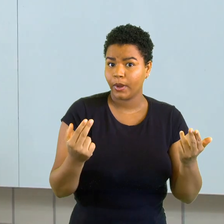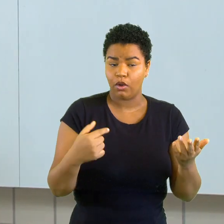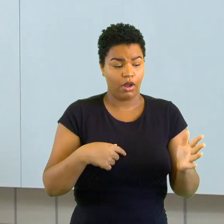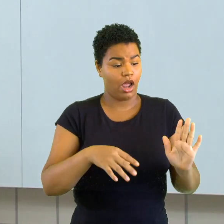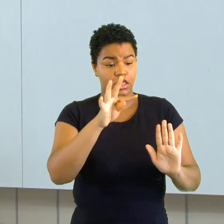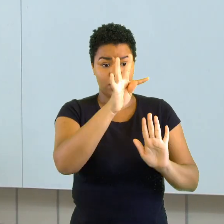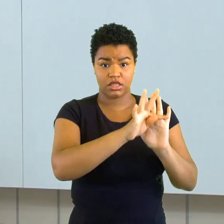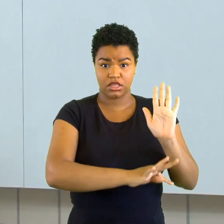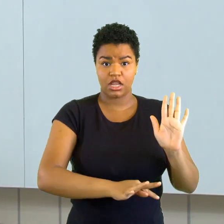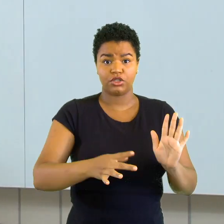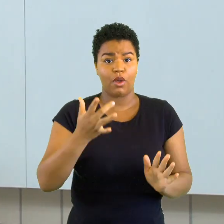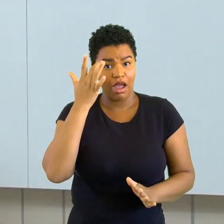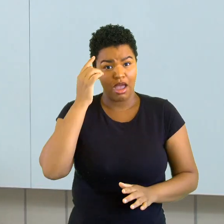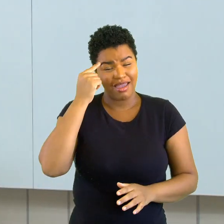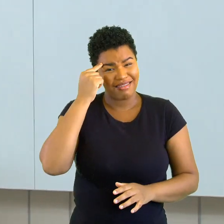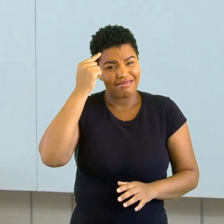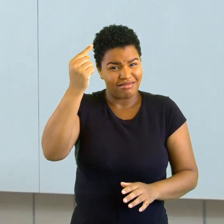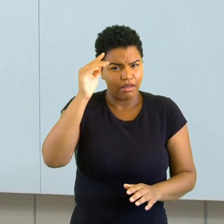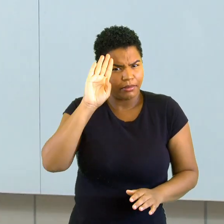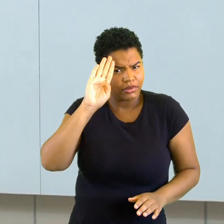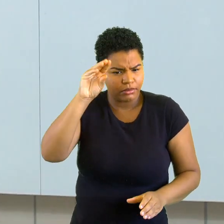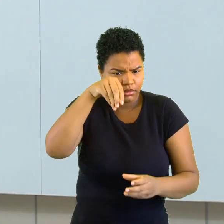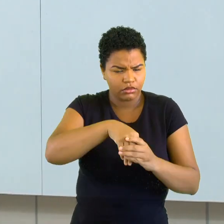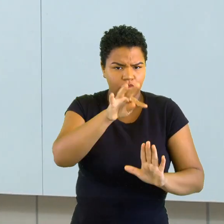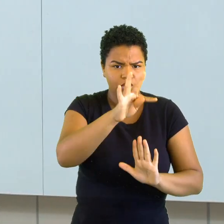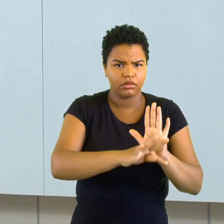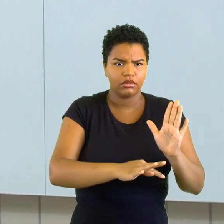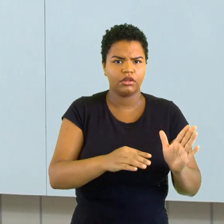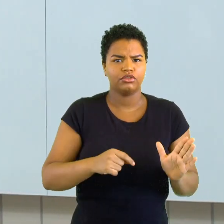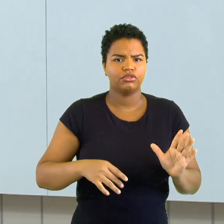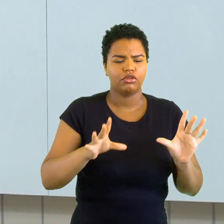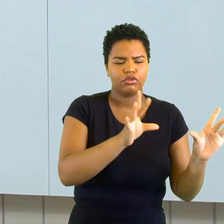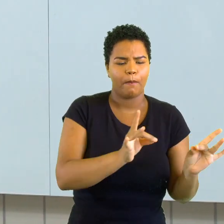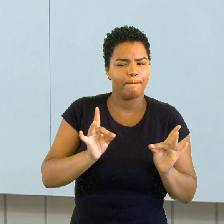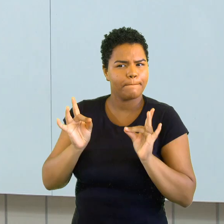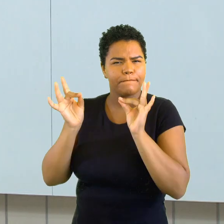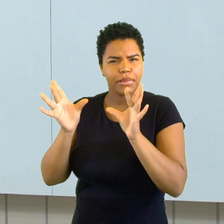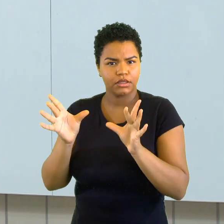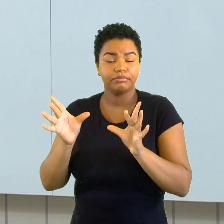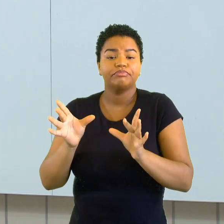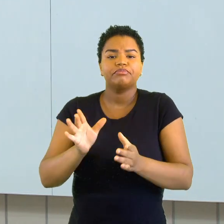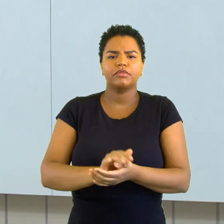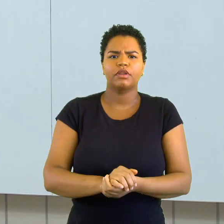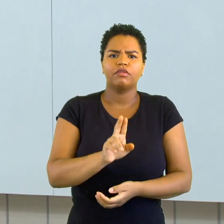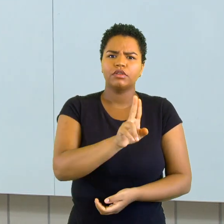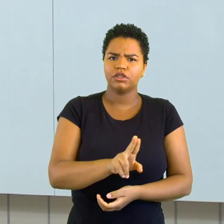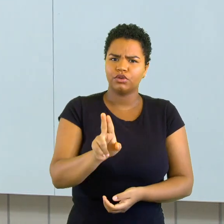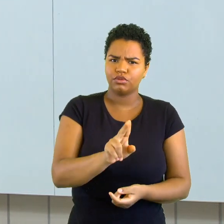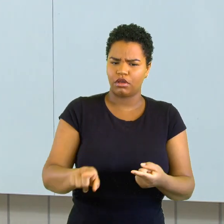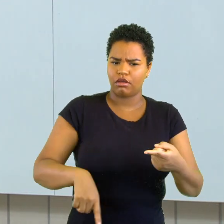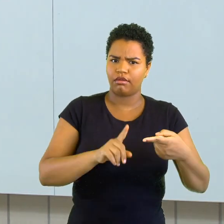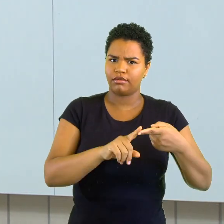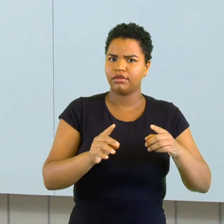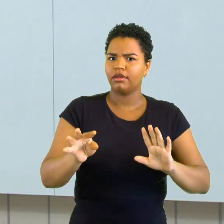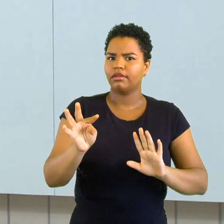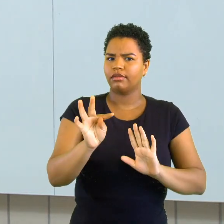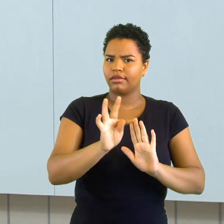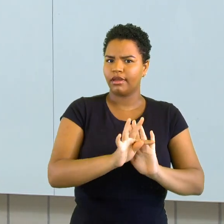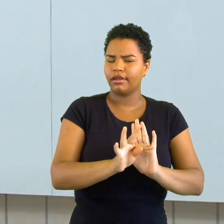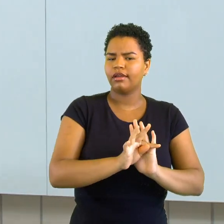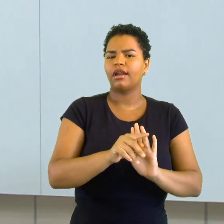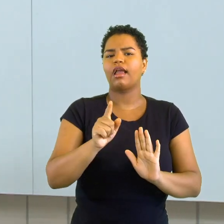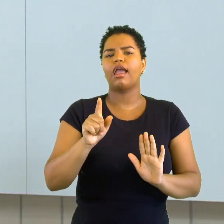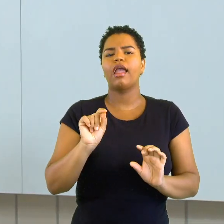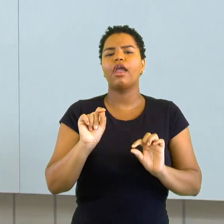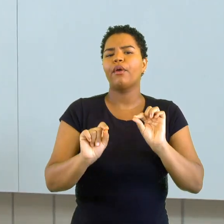essência principal. A partir dali, a partir do momento que você utiliza a técnica skim, você vai ter ideia do que se trata aquele